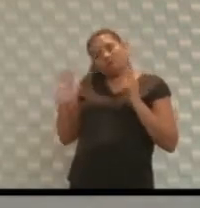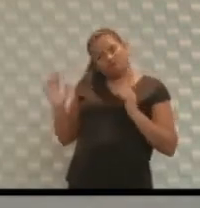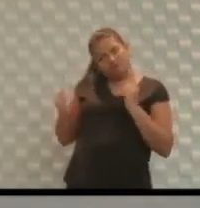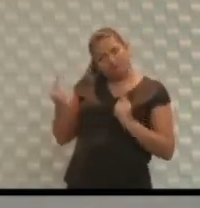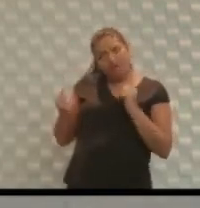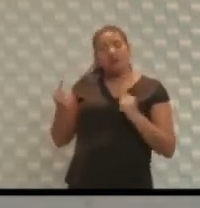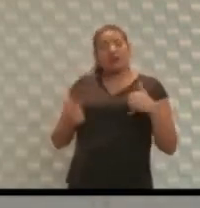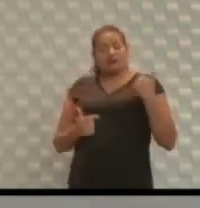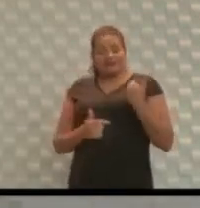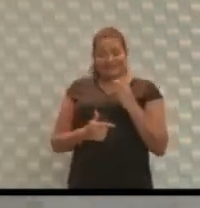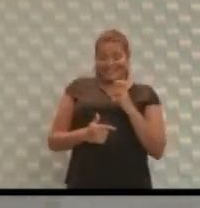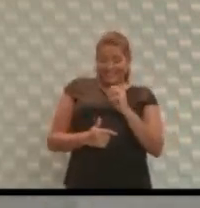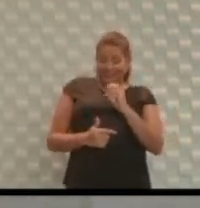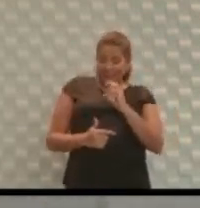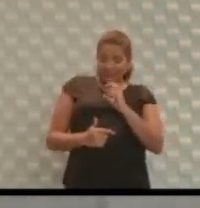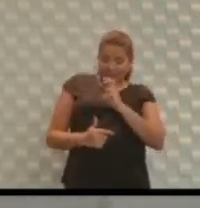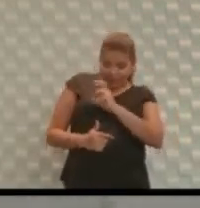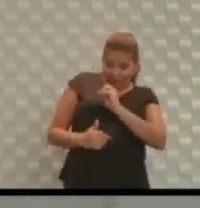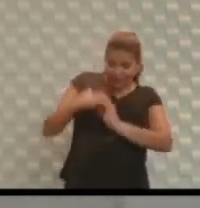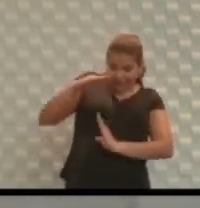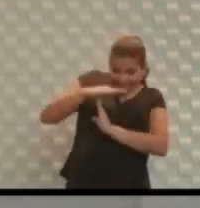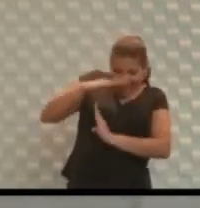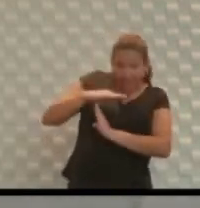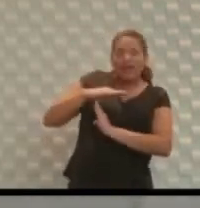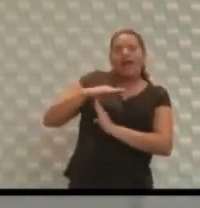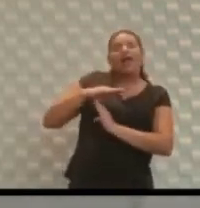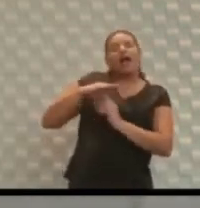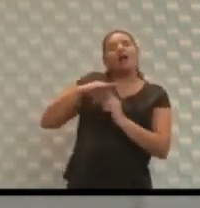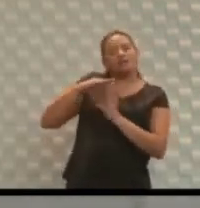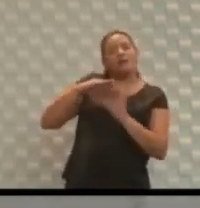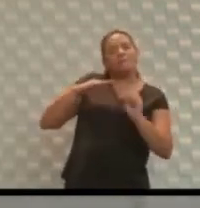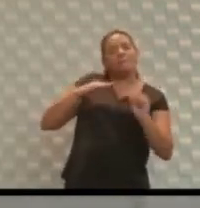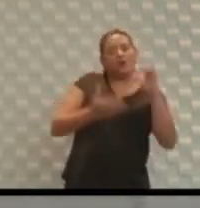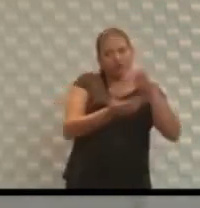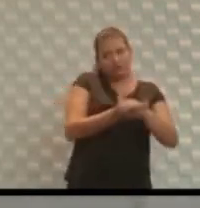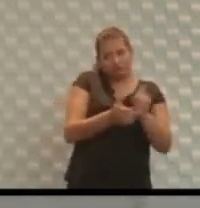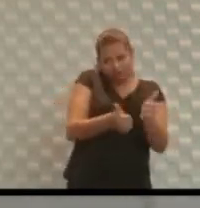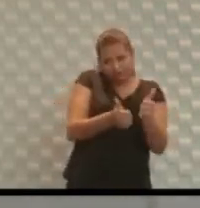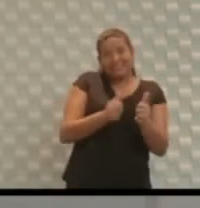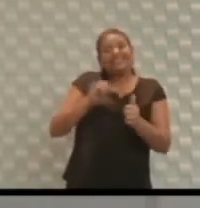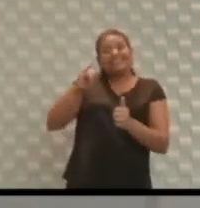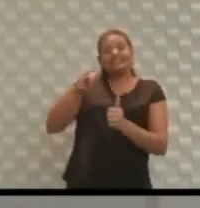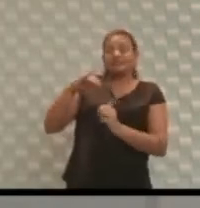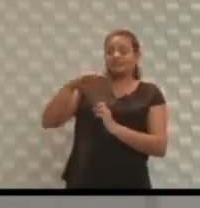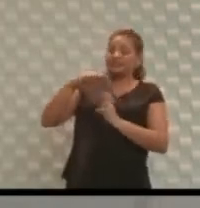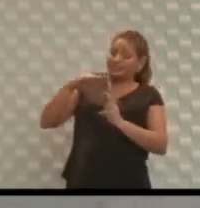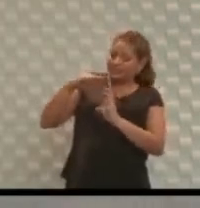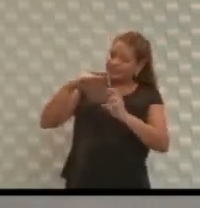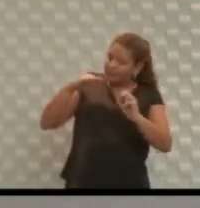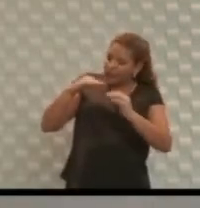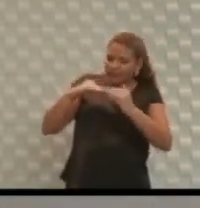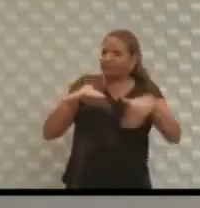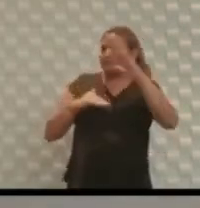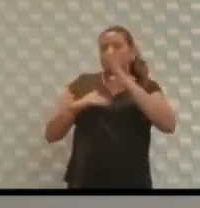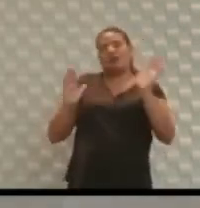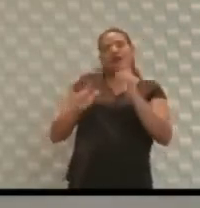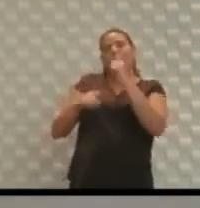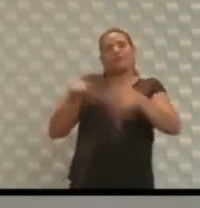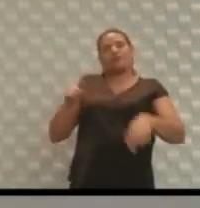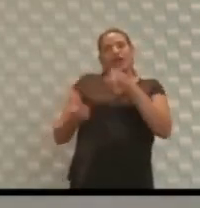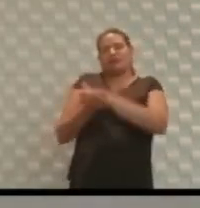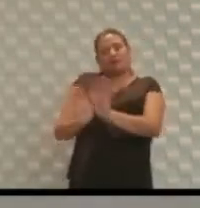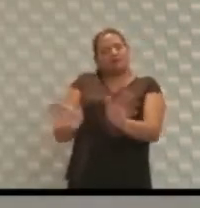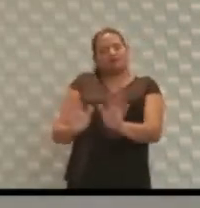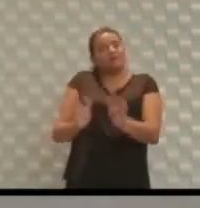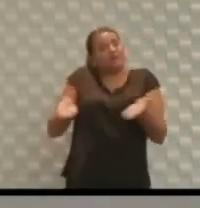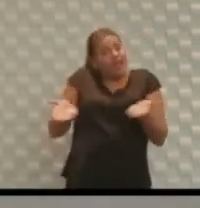dos 50, ou seja, se ele morresse ou se eu morresse, não pode mais casar. Então, agora já estamos nos 60, eu